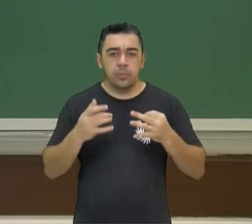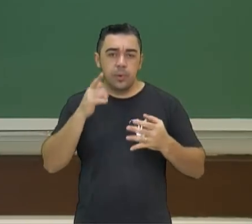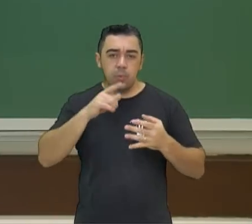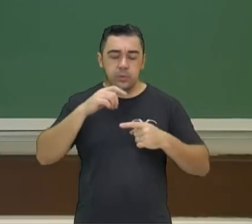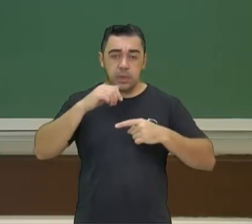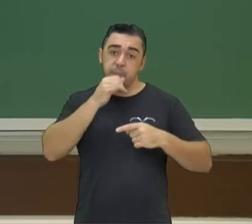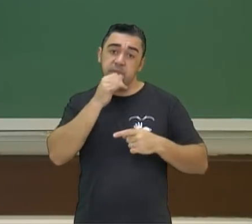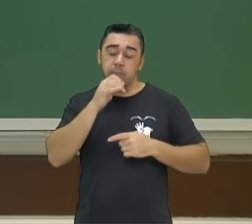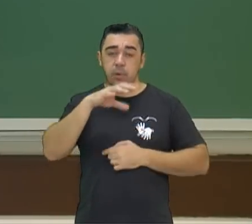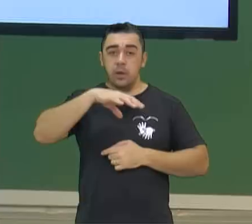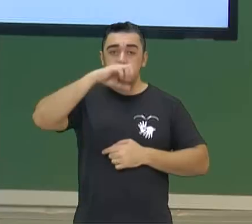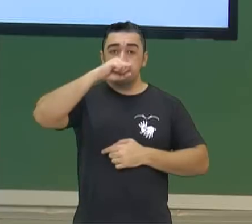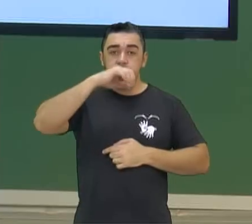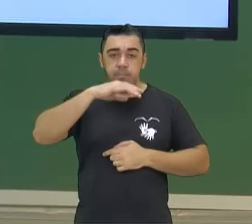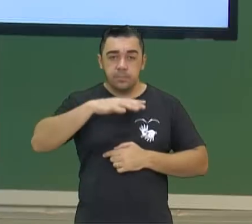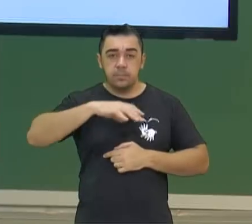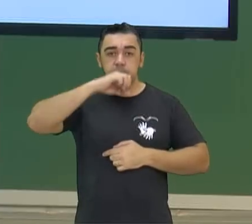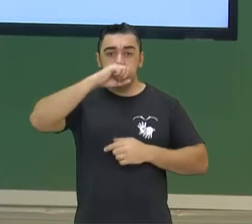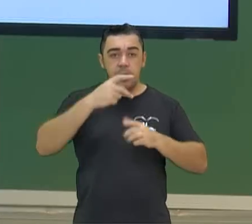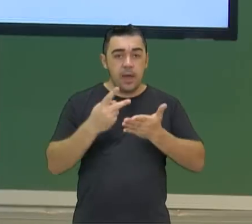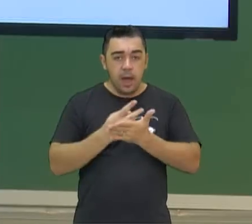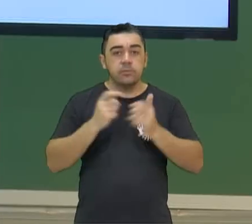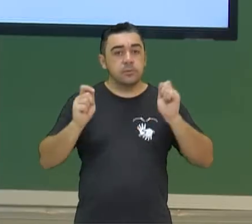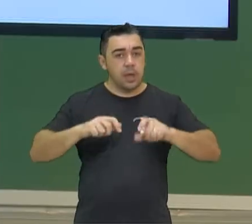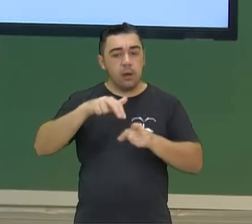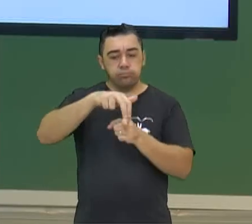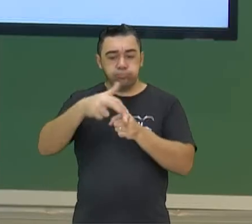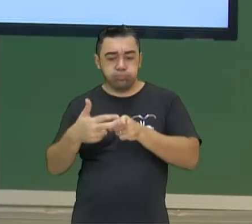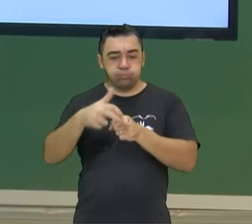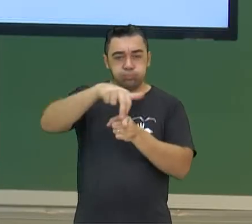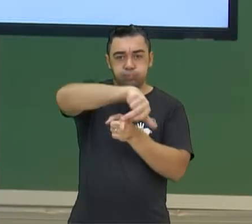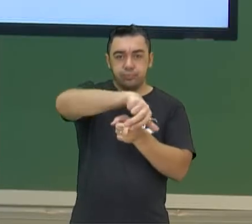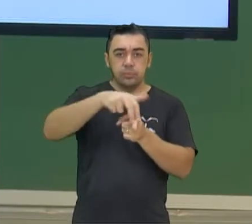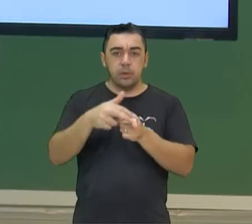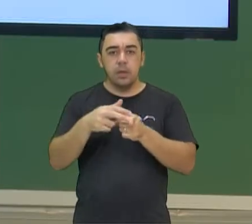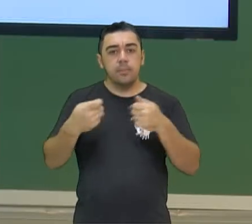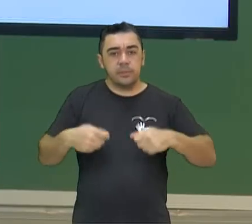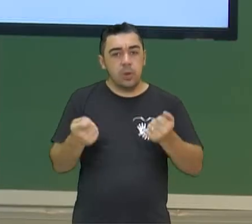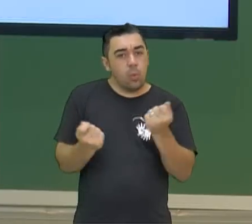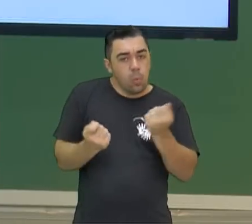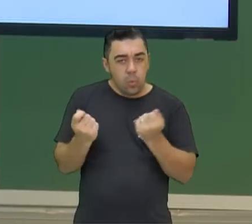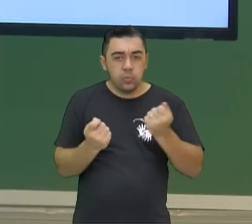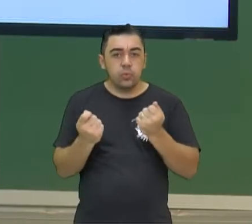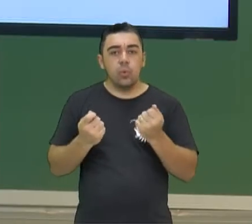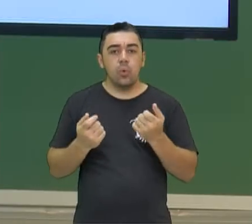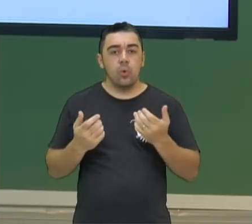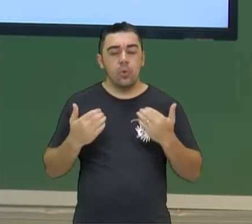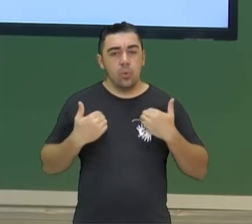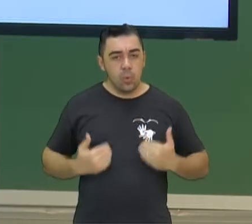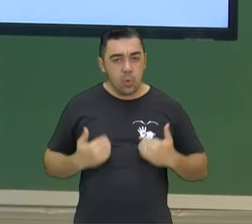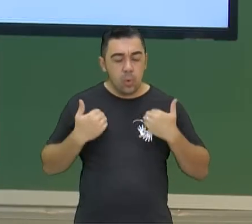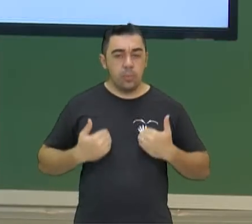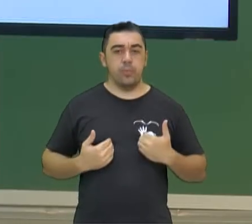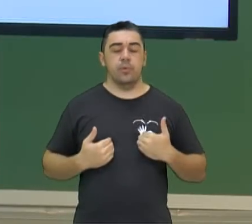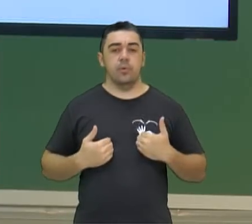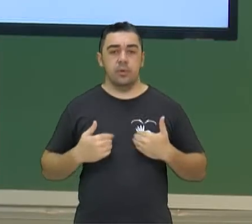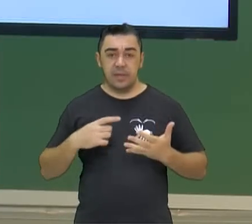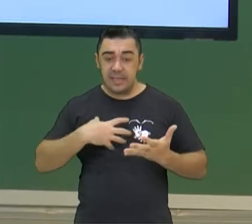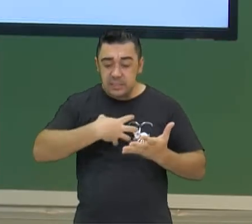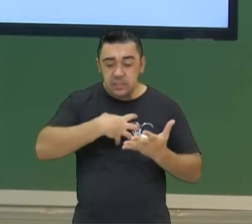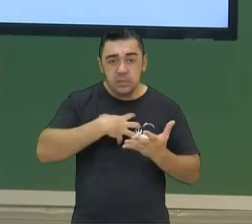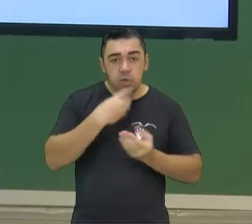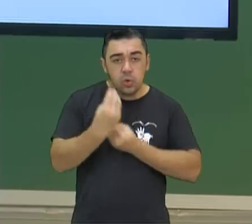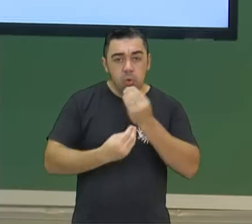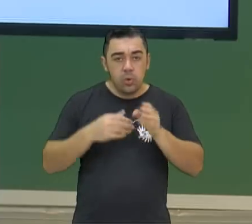pode se desequilibrar, então você tem que ter um controle corporal, você não vai olhar para os pés, você vai ter que sentir como que está,